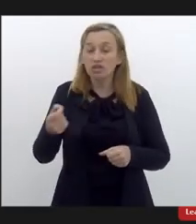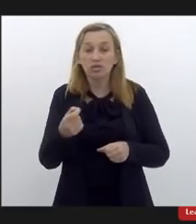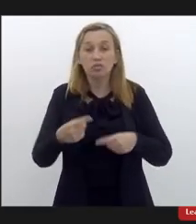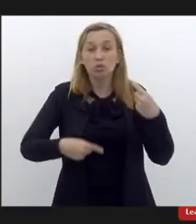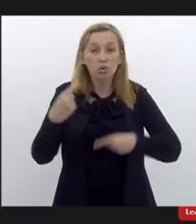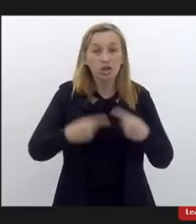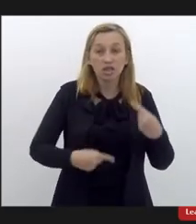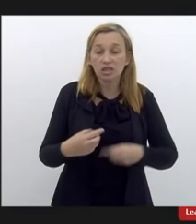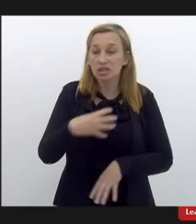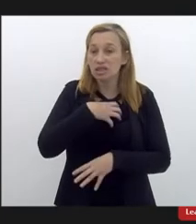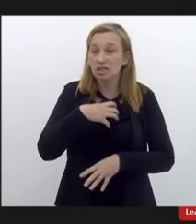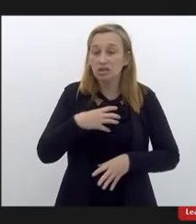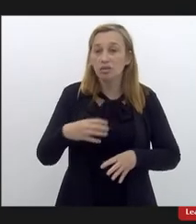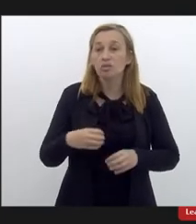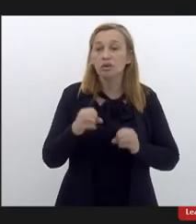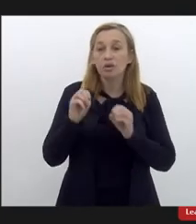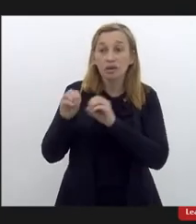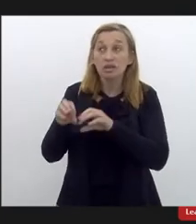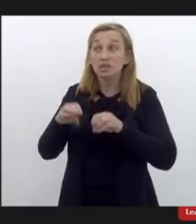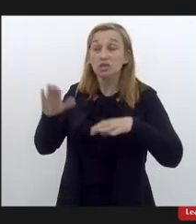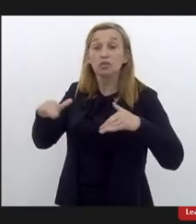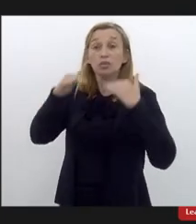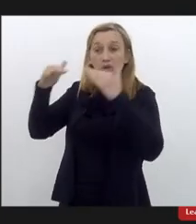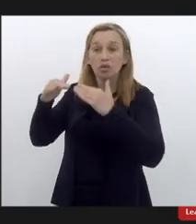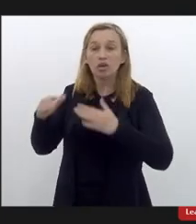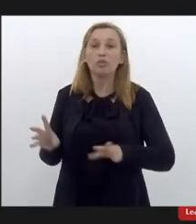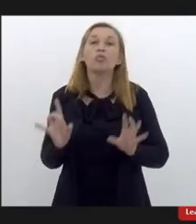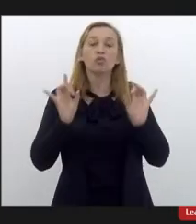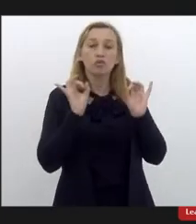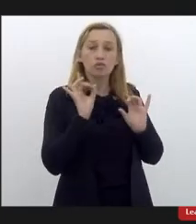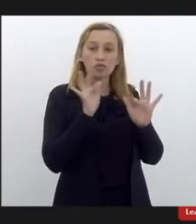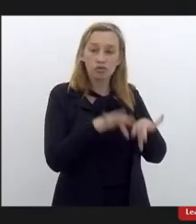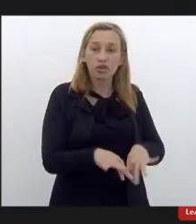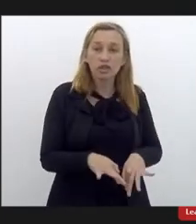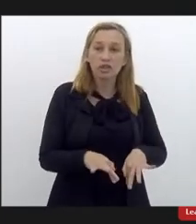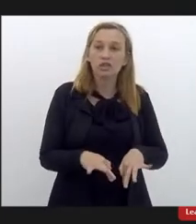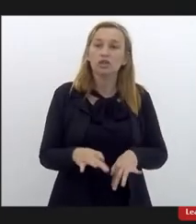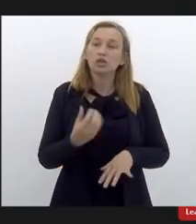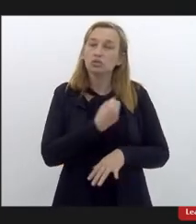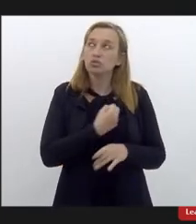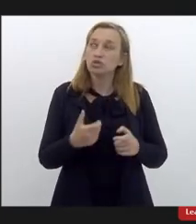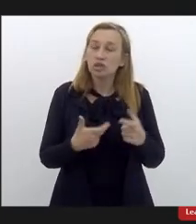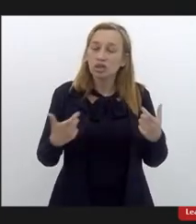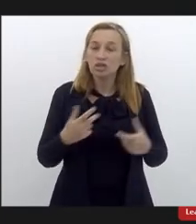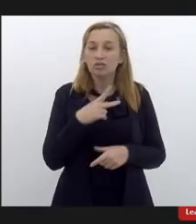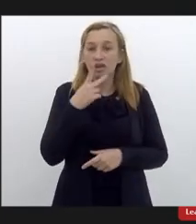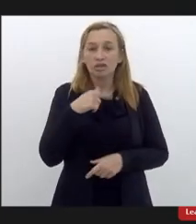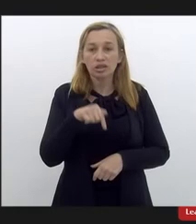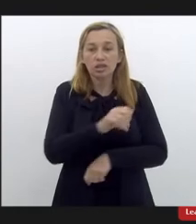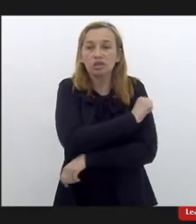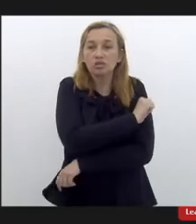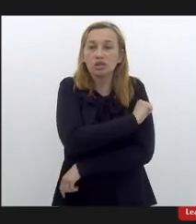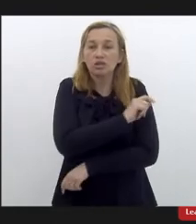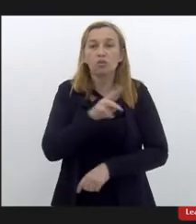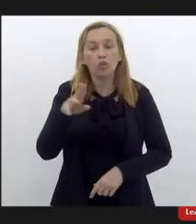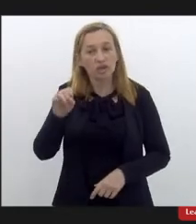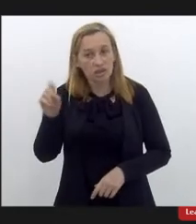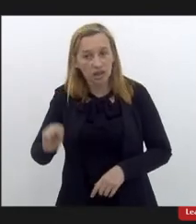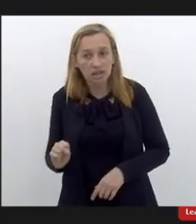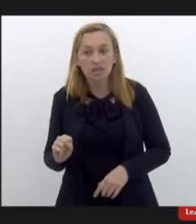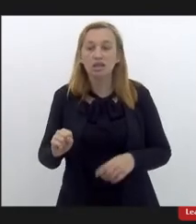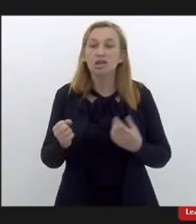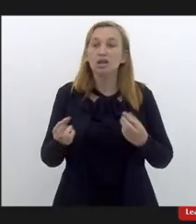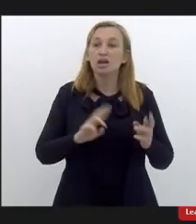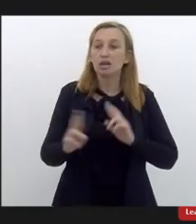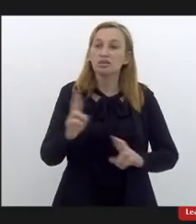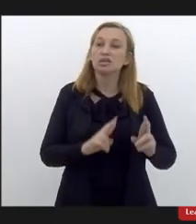nesse sentido para o ensino superior. E, por fim, uma demanda que a gente traz aqui dos alunos do ISERJ é em relação